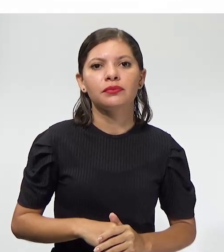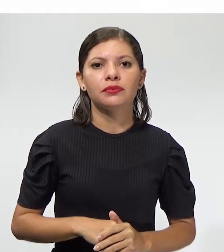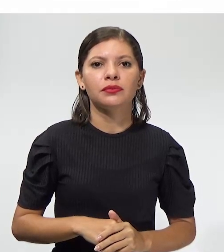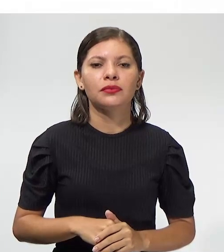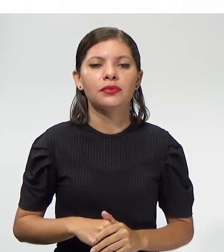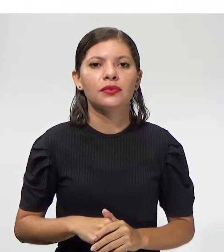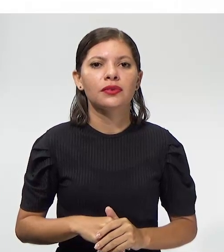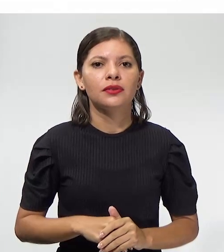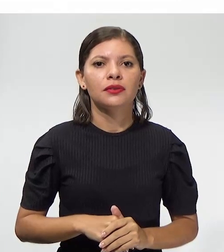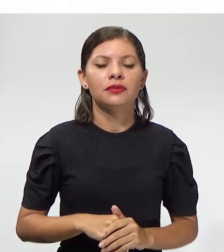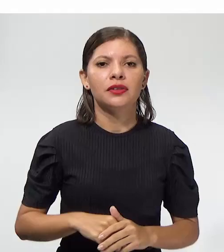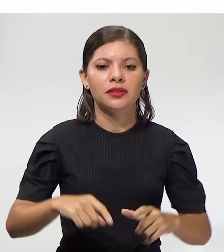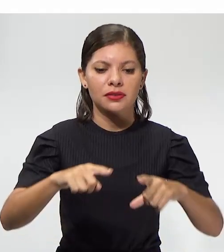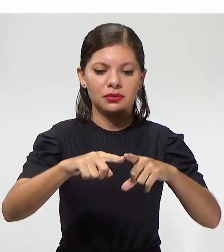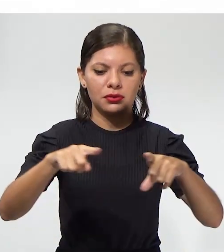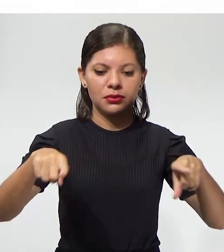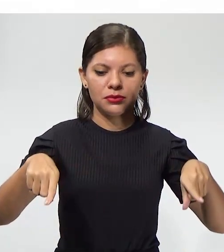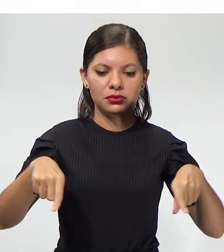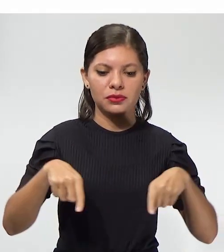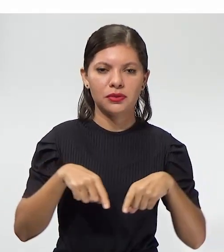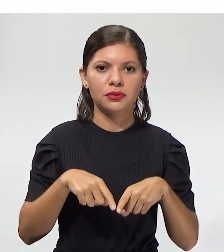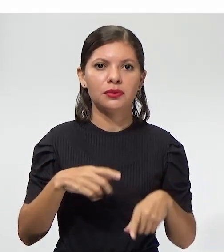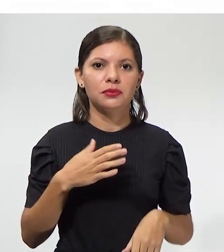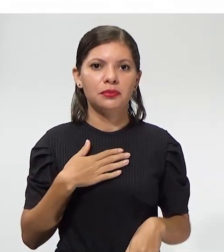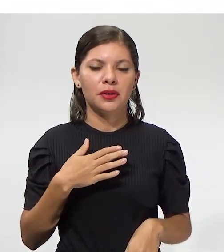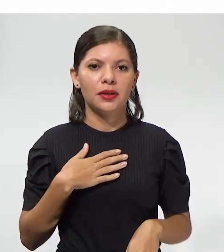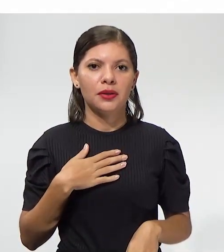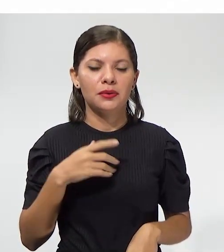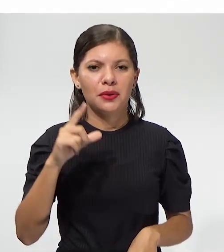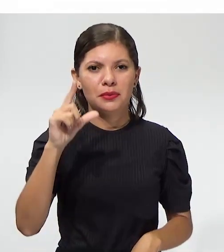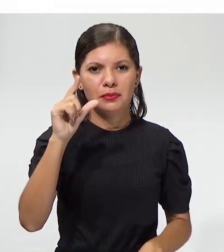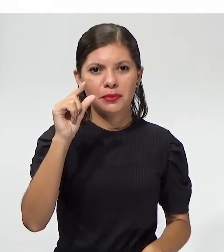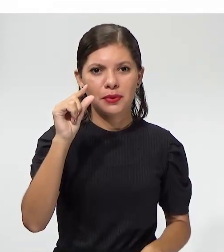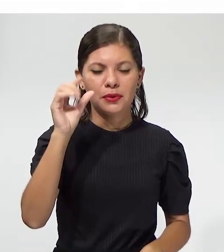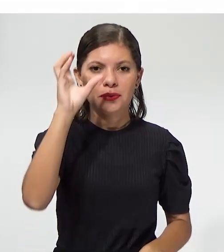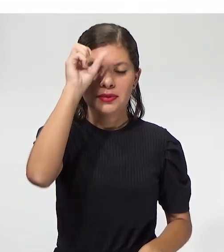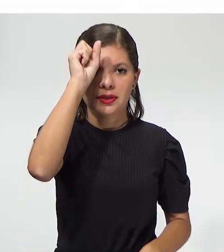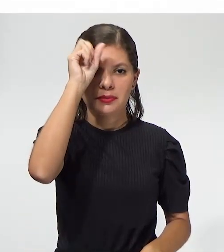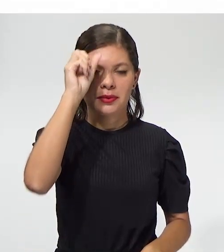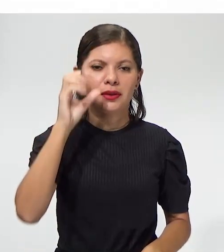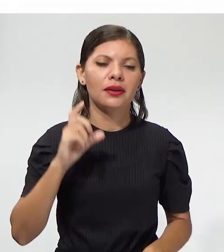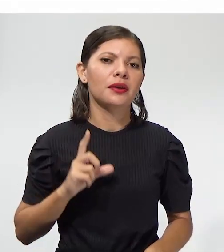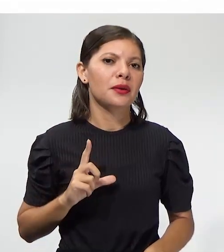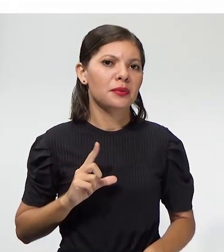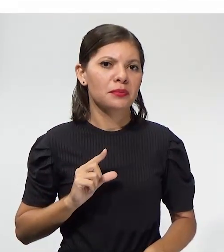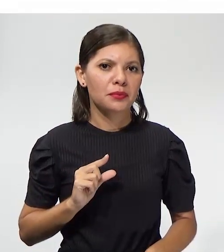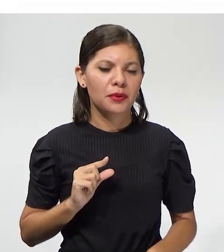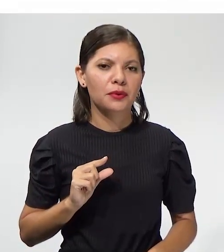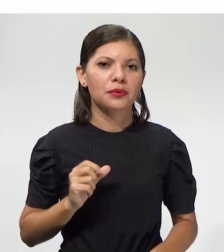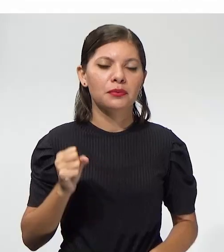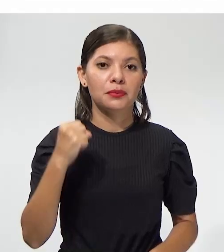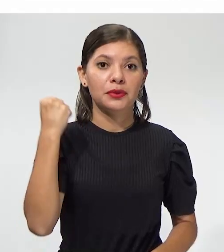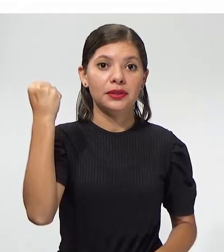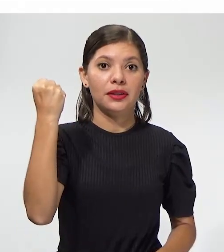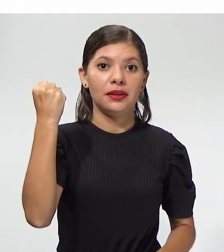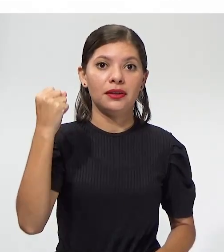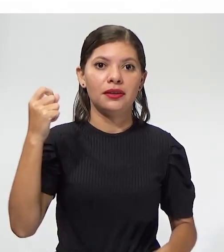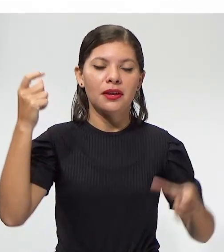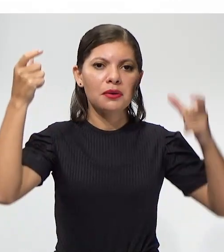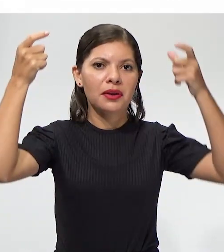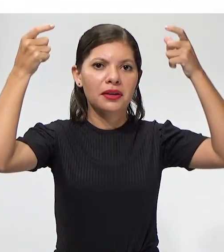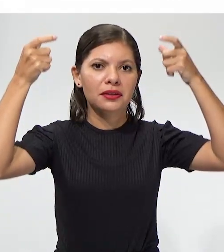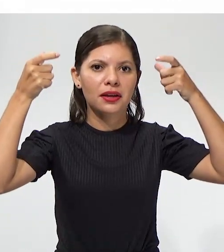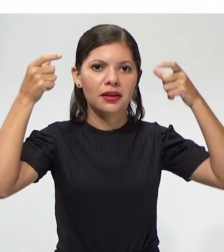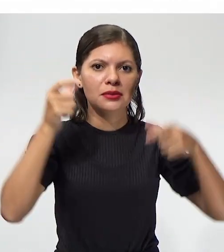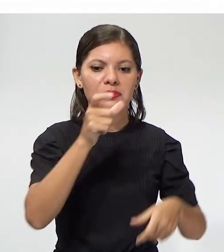nossos particulares territórios, a um micro saber, a um micro poder e a um reinado sem